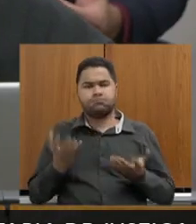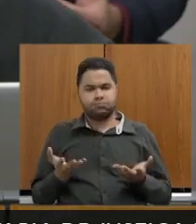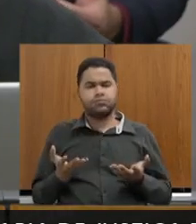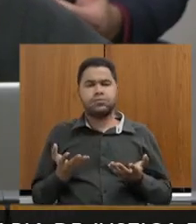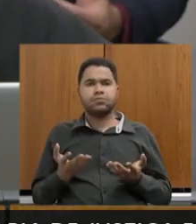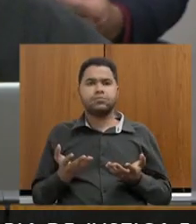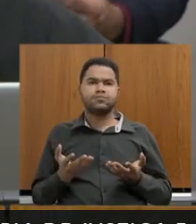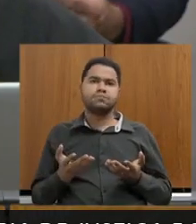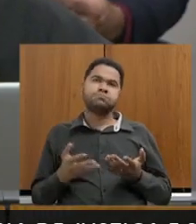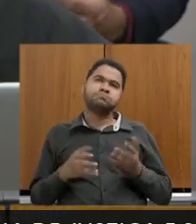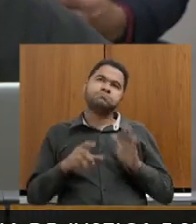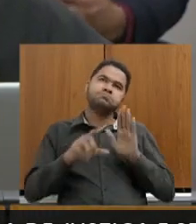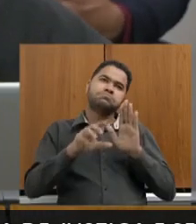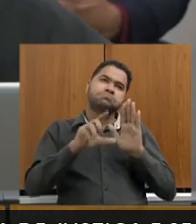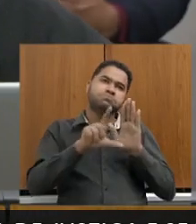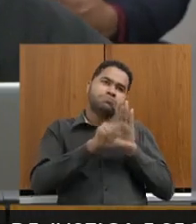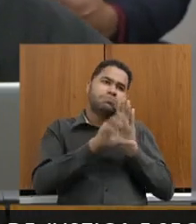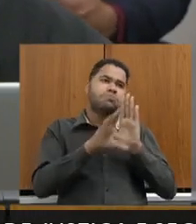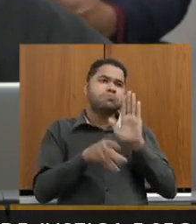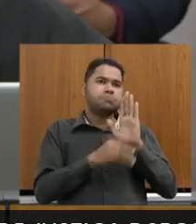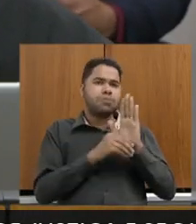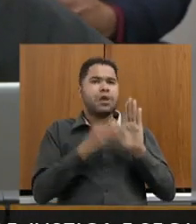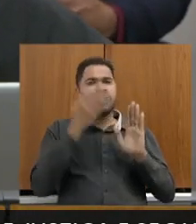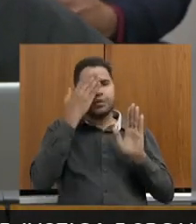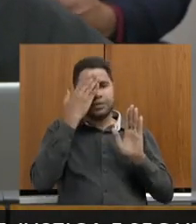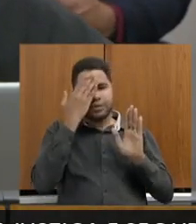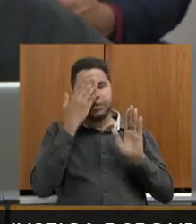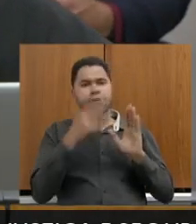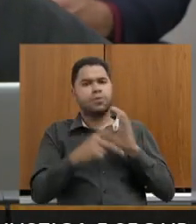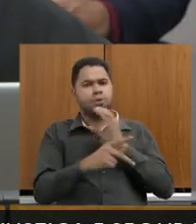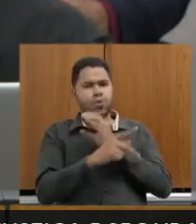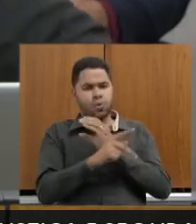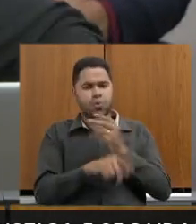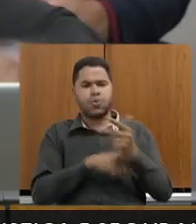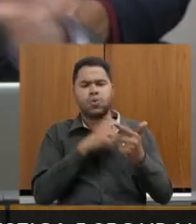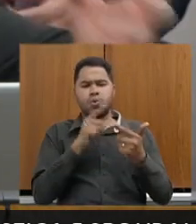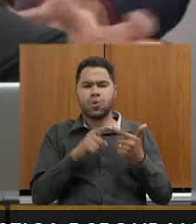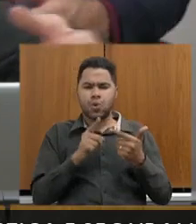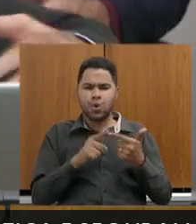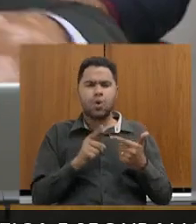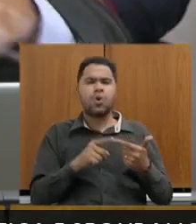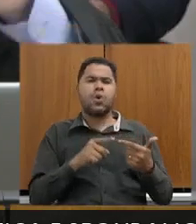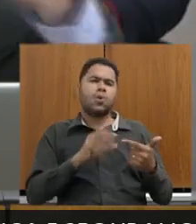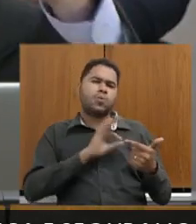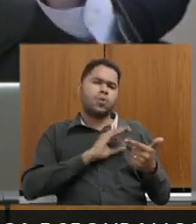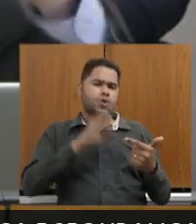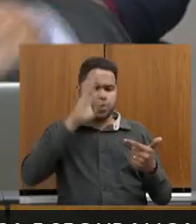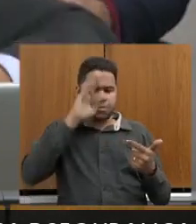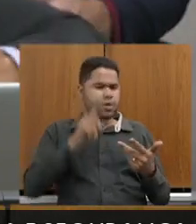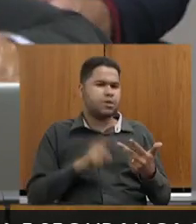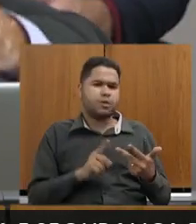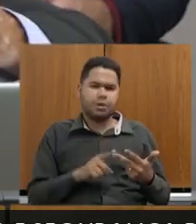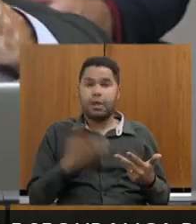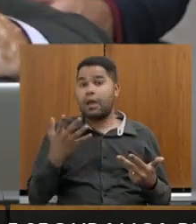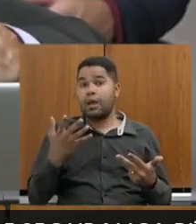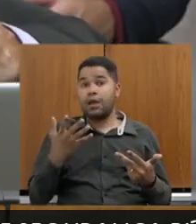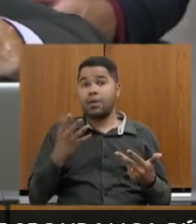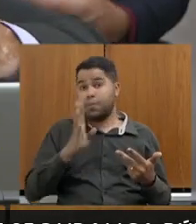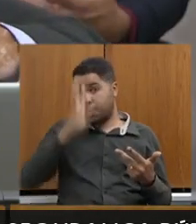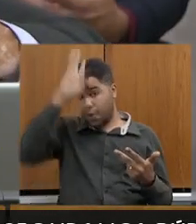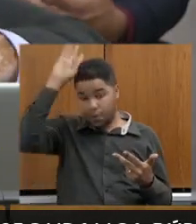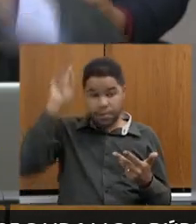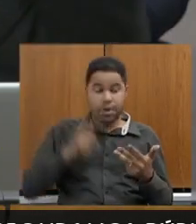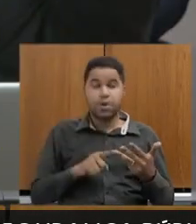com as emendas a gente sabe que a polícia civil a polícia militar bombeiro e sejusp